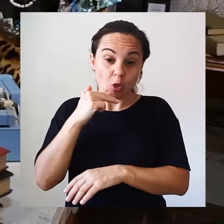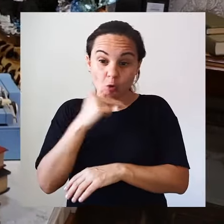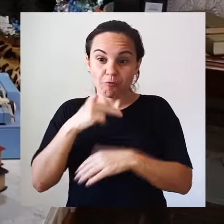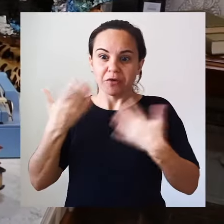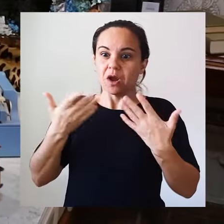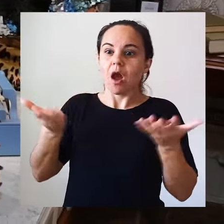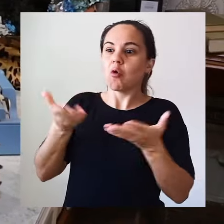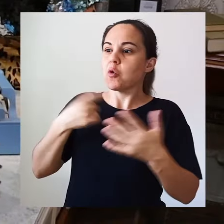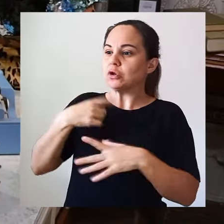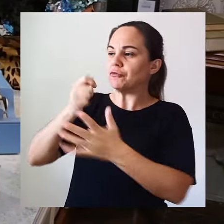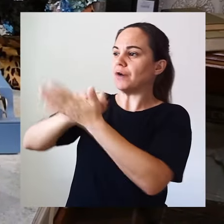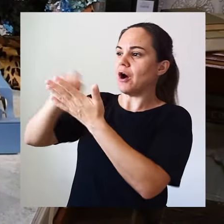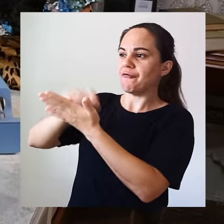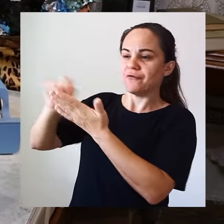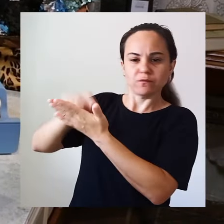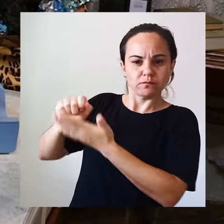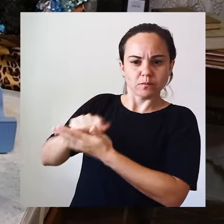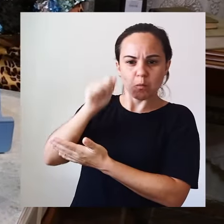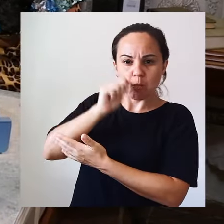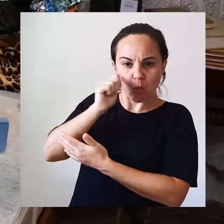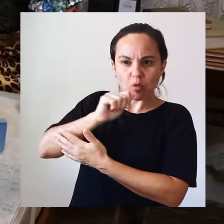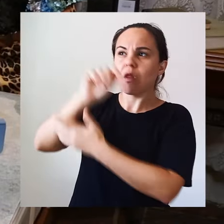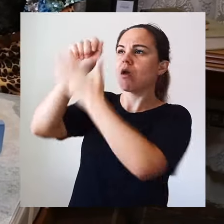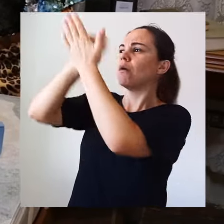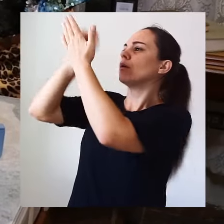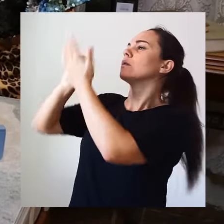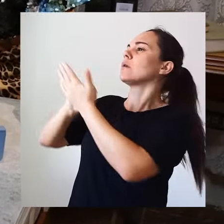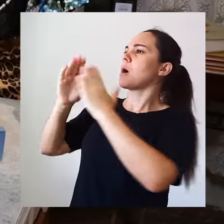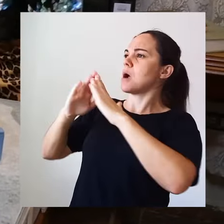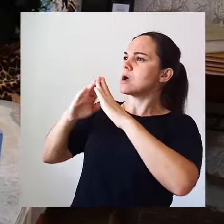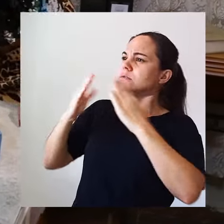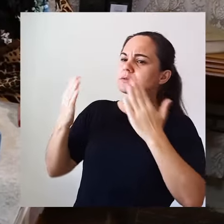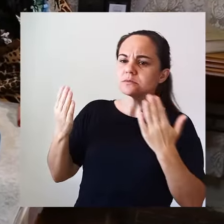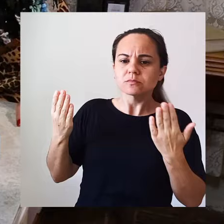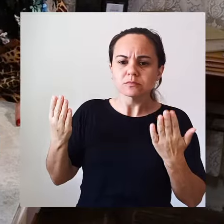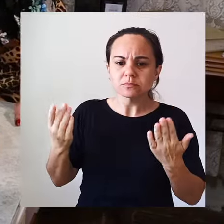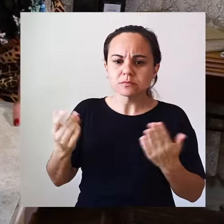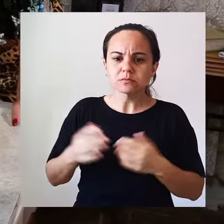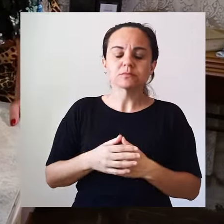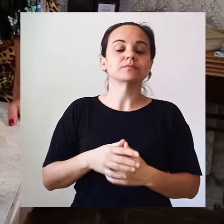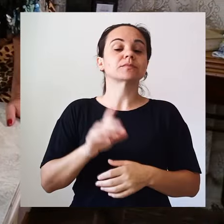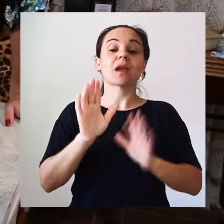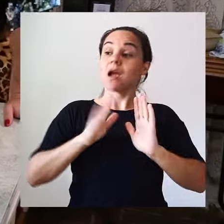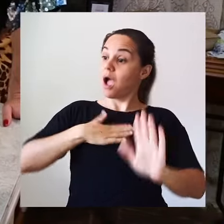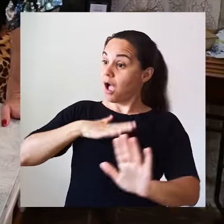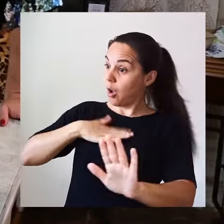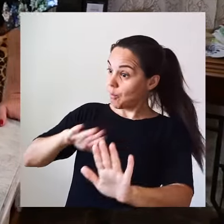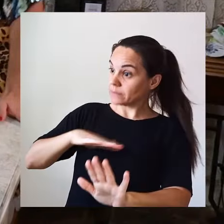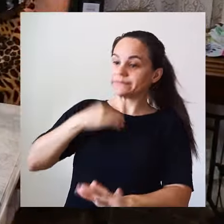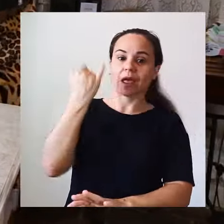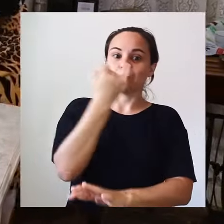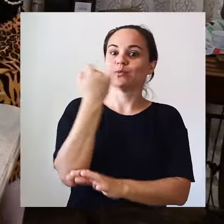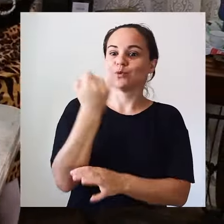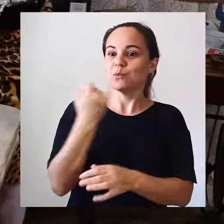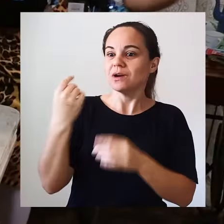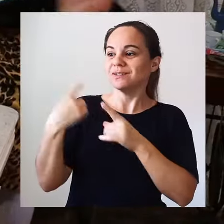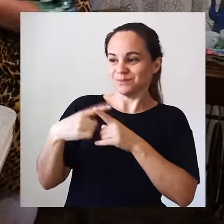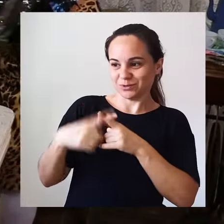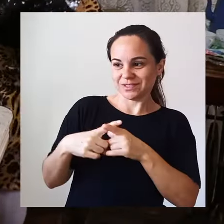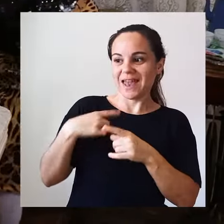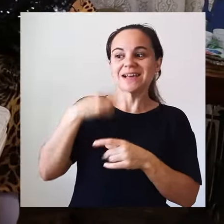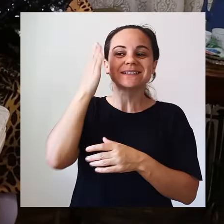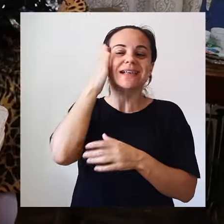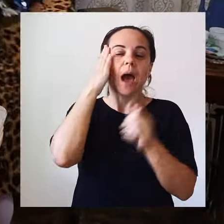Olga, calma. Ela é muito importante. Sabe por quê? Ela sabe de um segredo. Ai, sei de